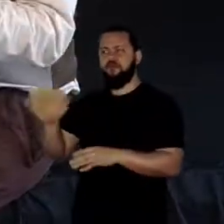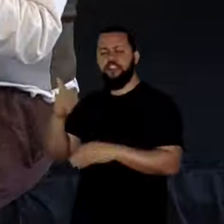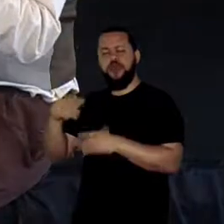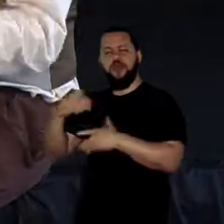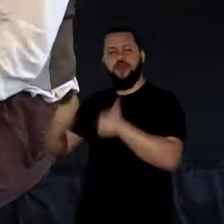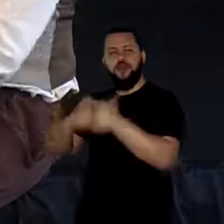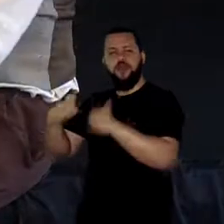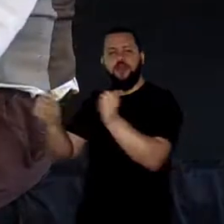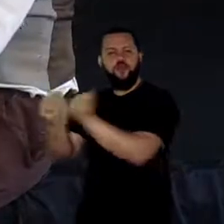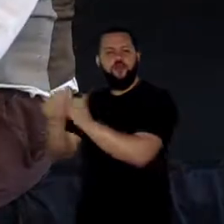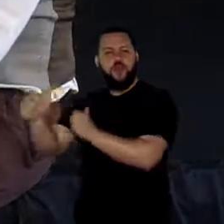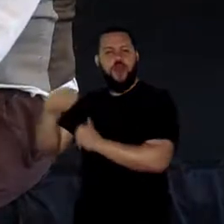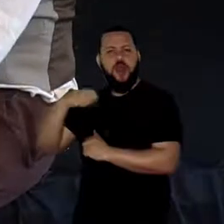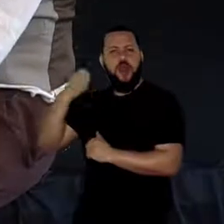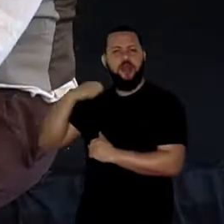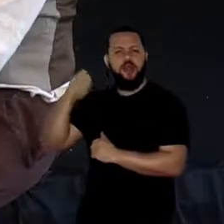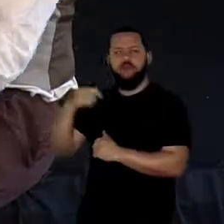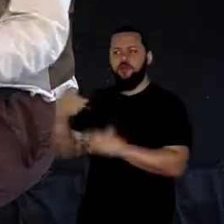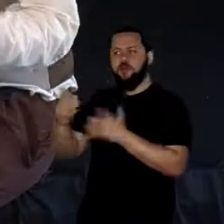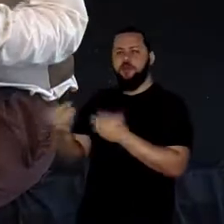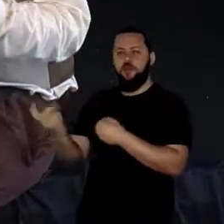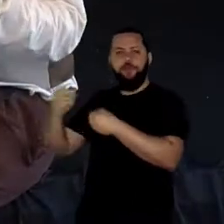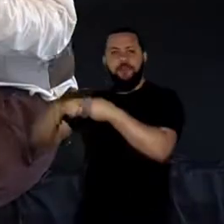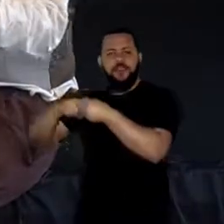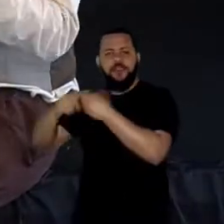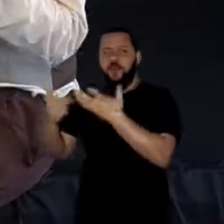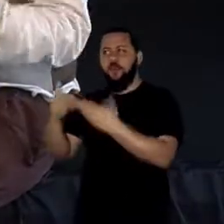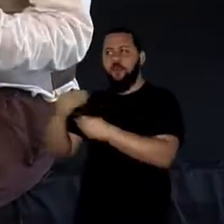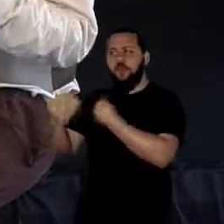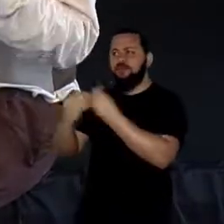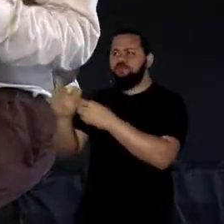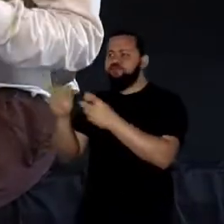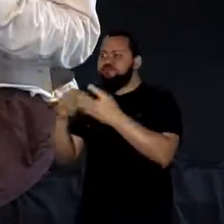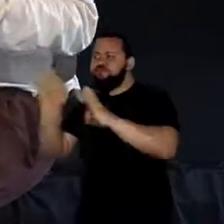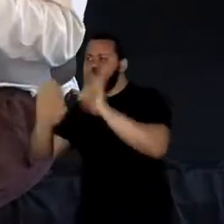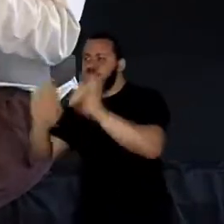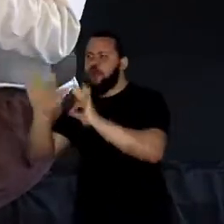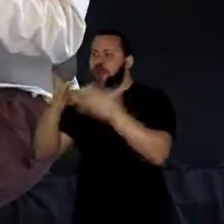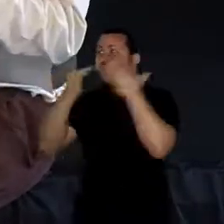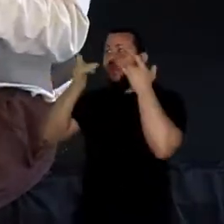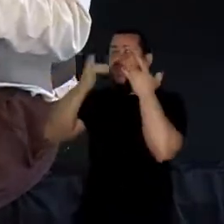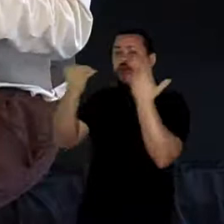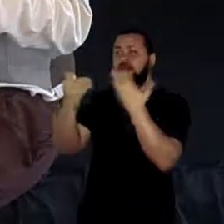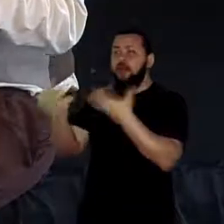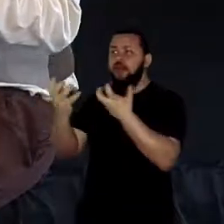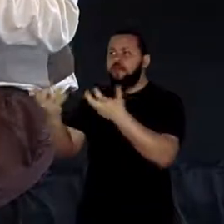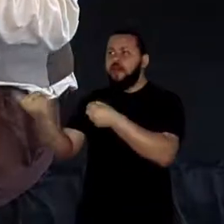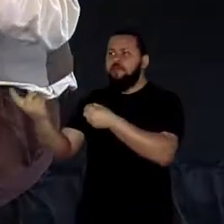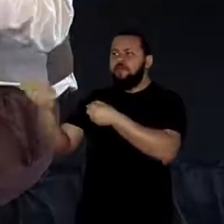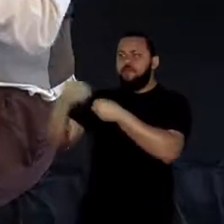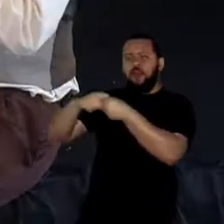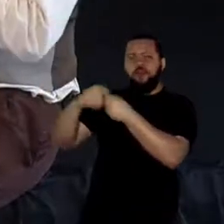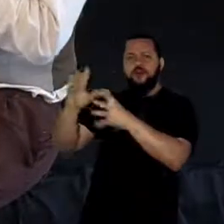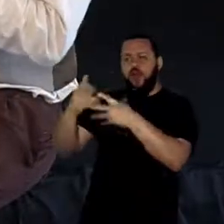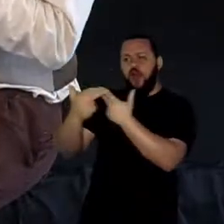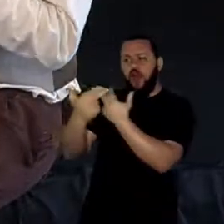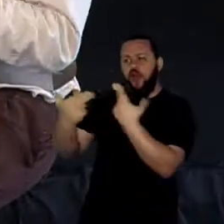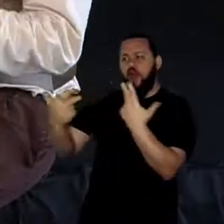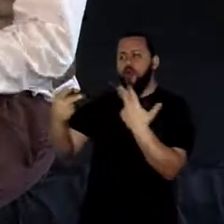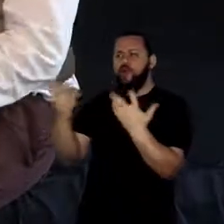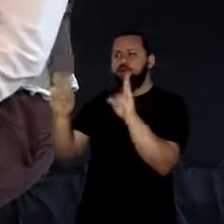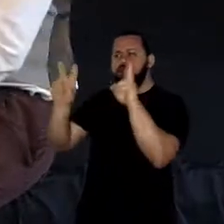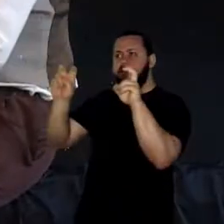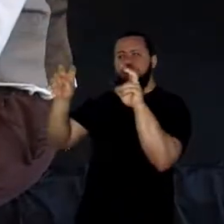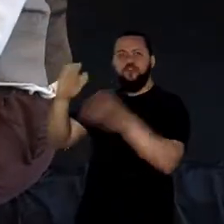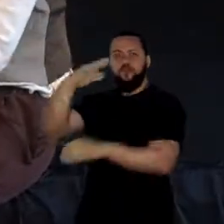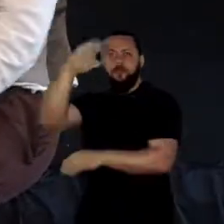essa parceria para montar esse espetáculo, né? E o que a gente fez foi resgatar coisas brasileiras, porque a gente já sabia o tema, e a gente também, porque esse espetáculo é em